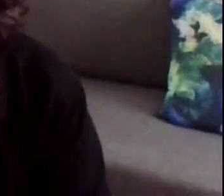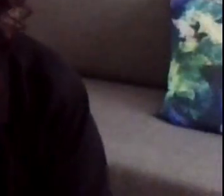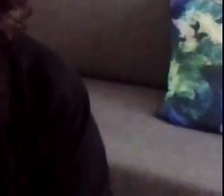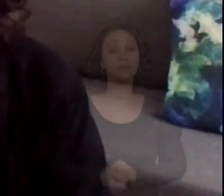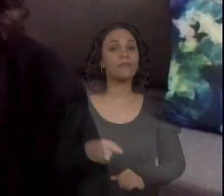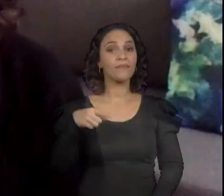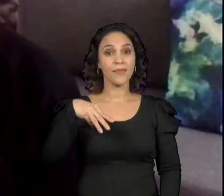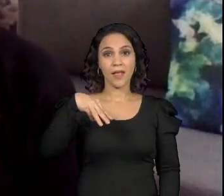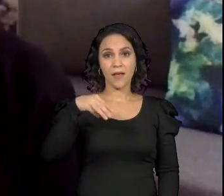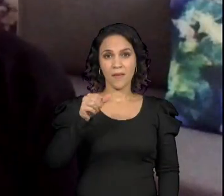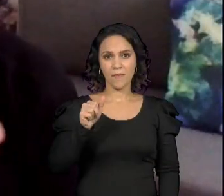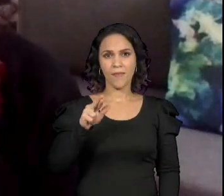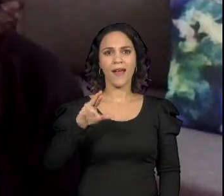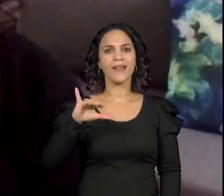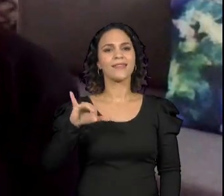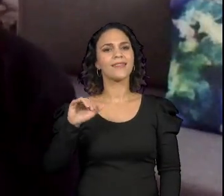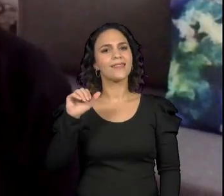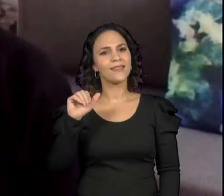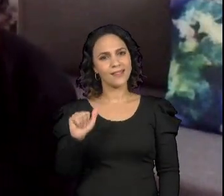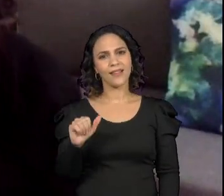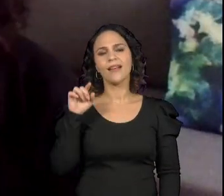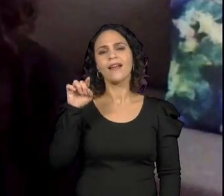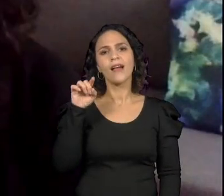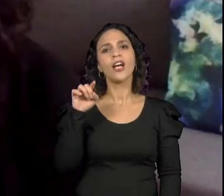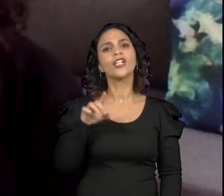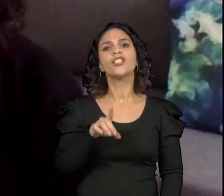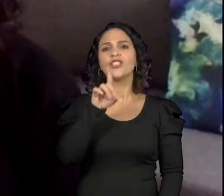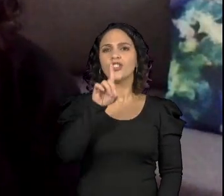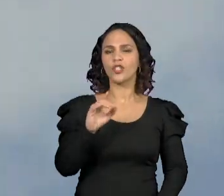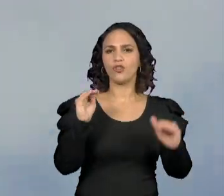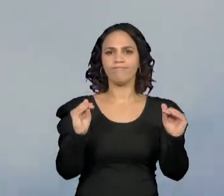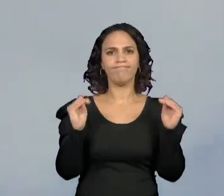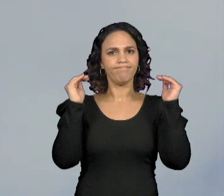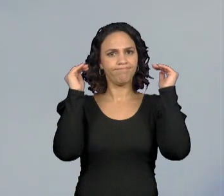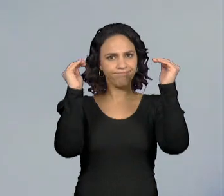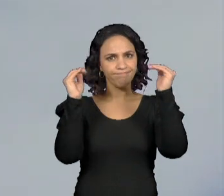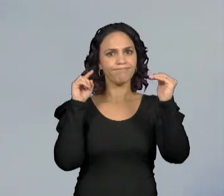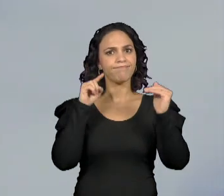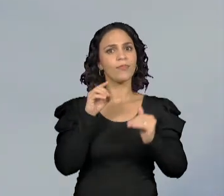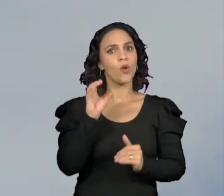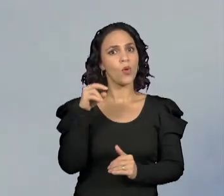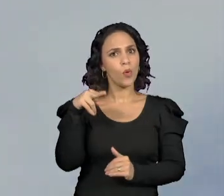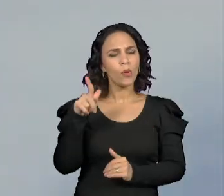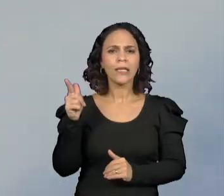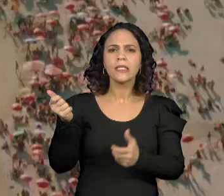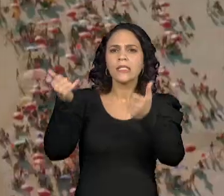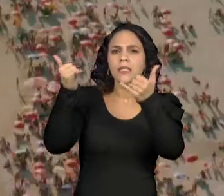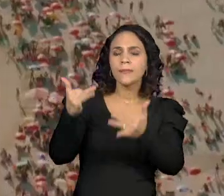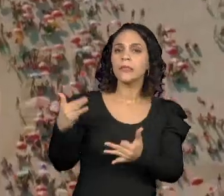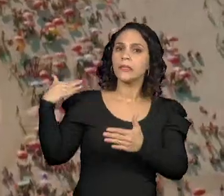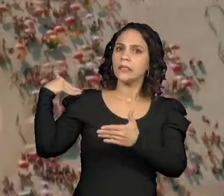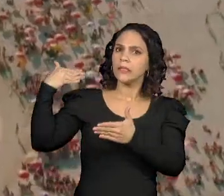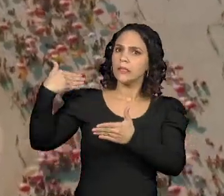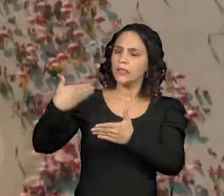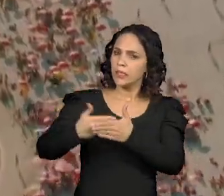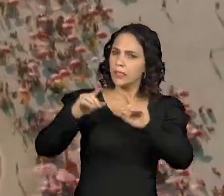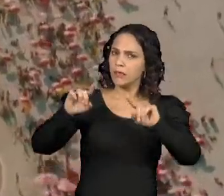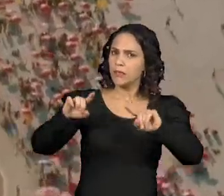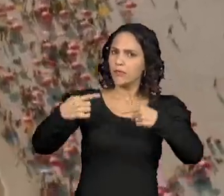Márcia Irota, diretora executiva da ONG, conta sobre os momentos mais desafiadores nesta jornada